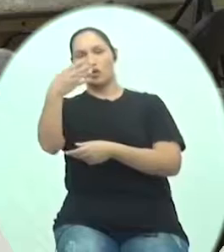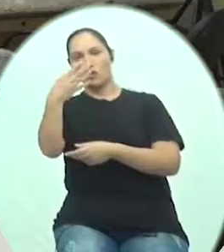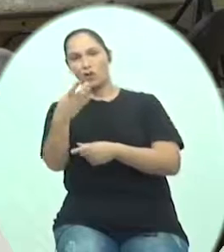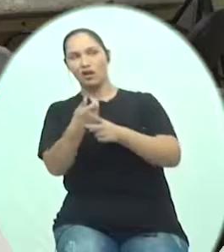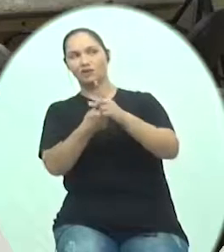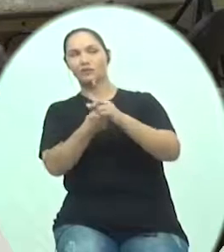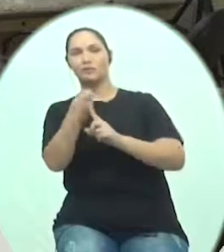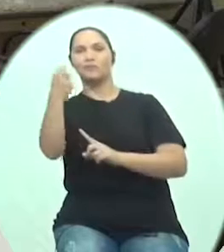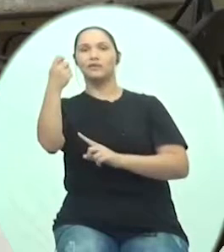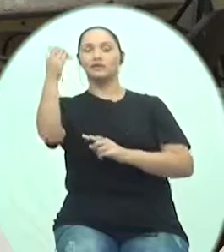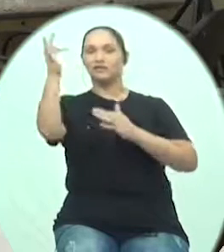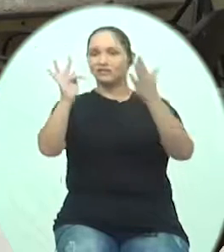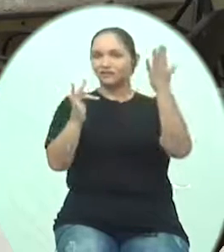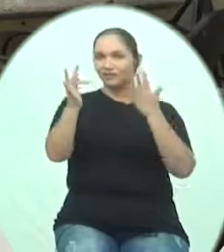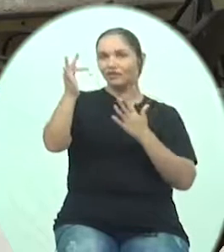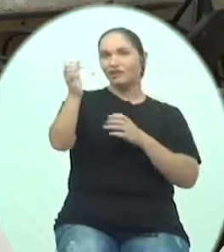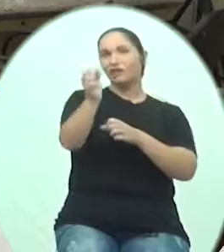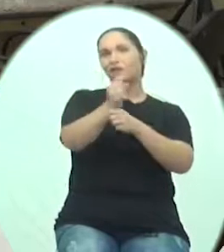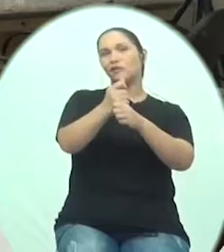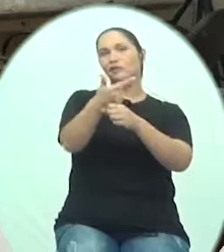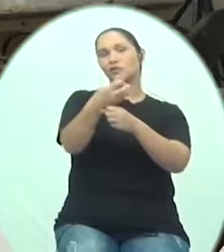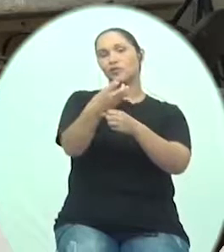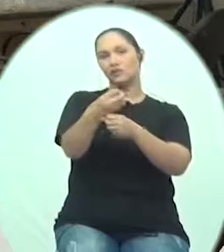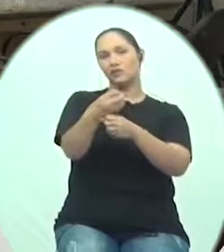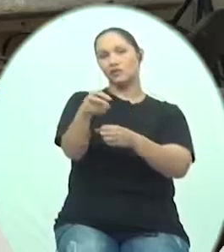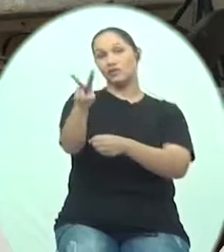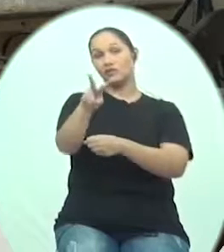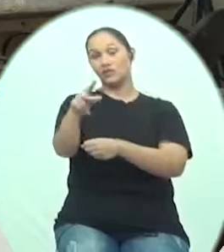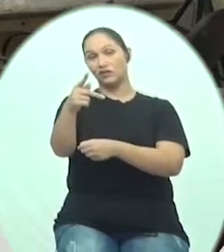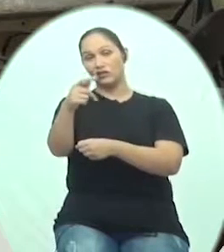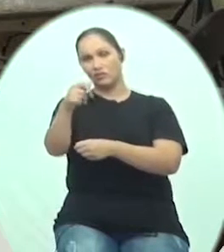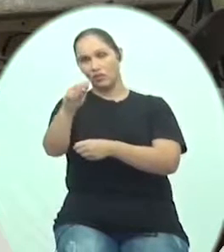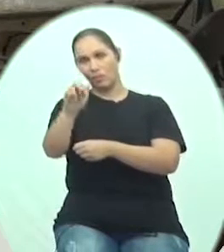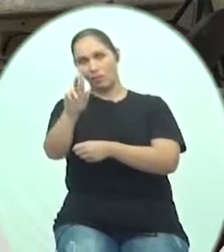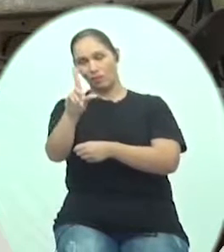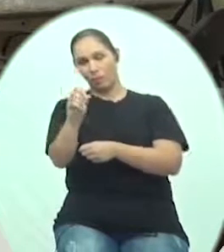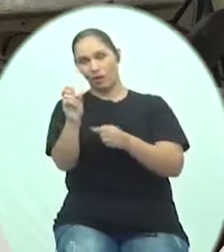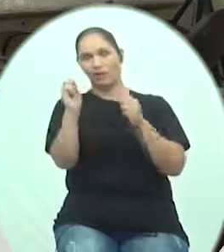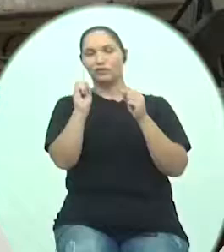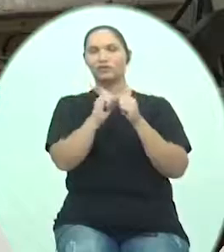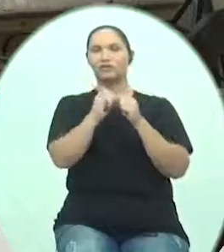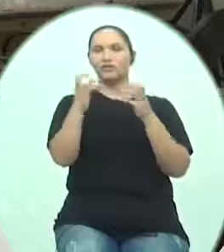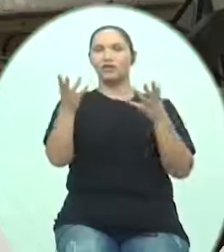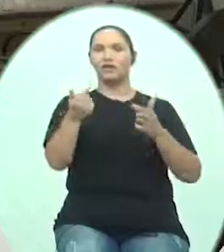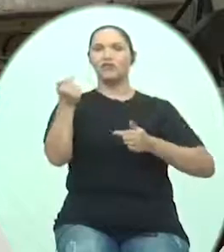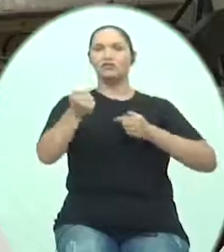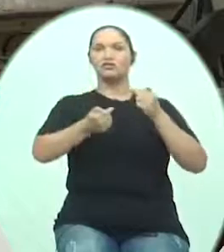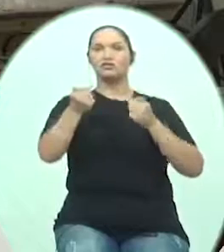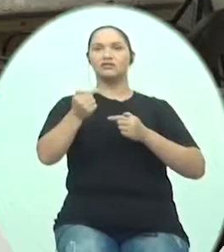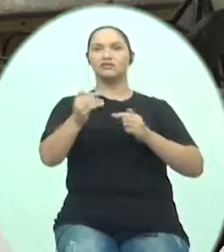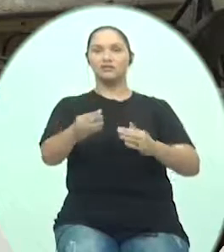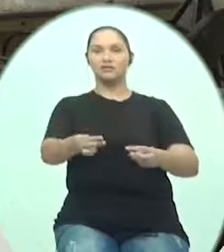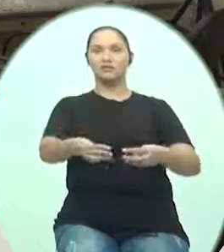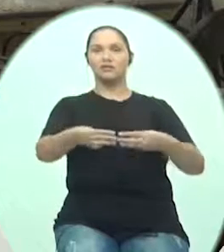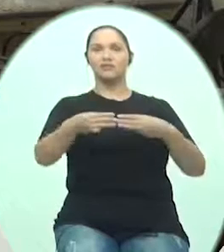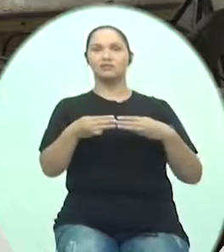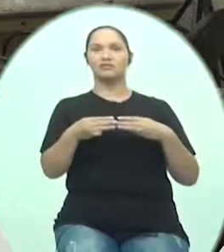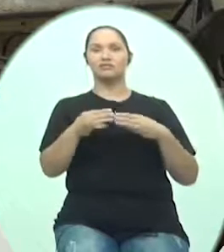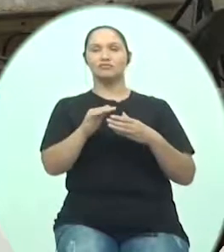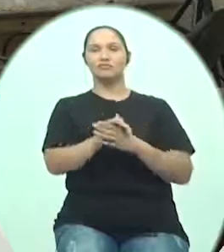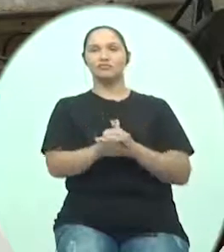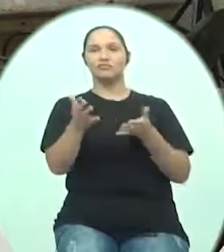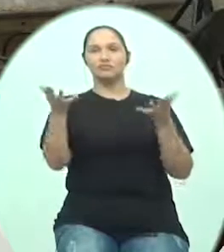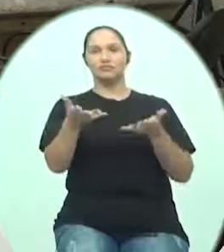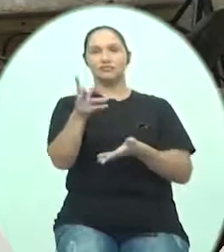autoria vador José Paulo Fer em discussão portanto a Moção 001 de20